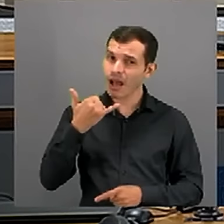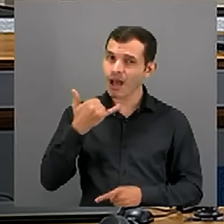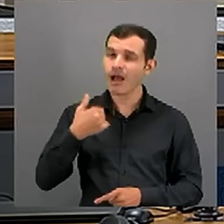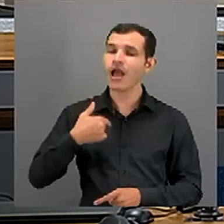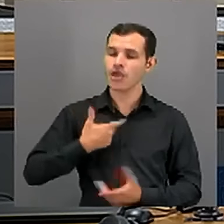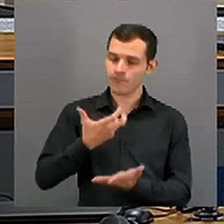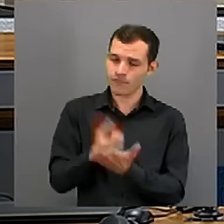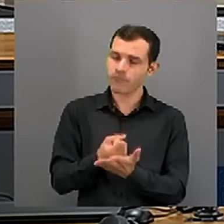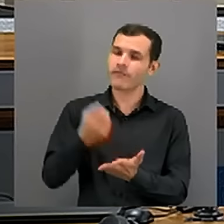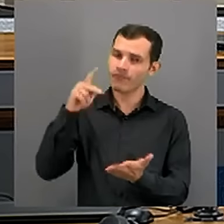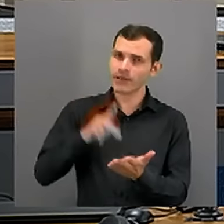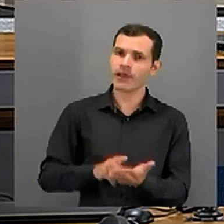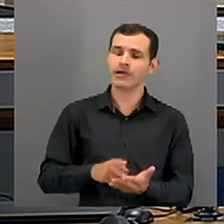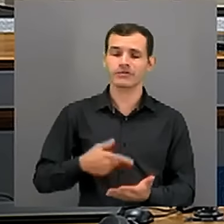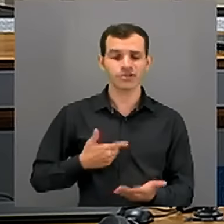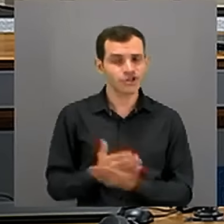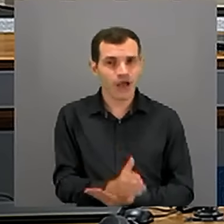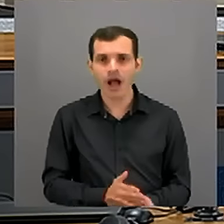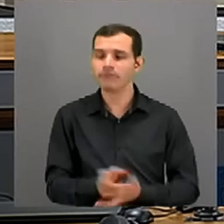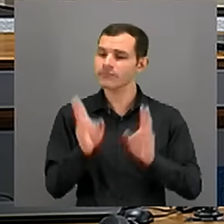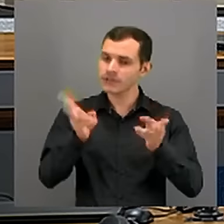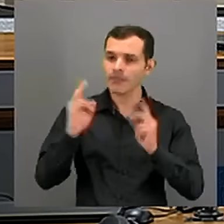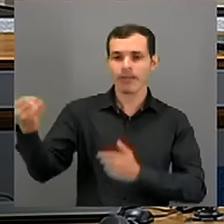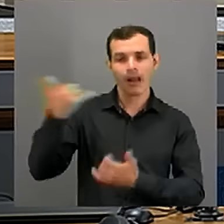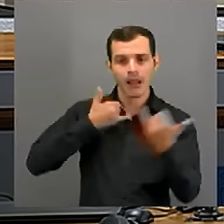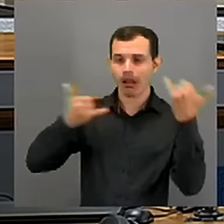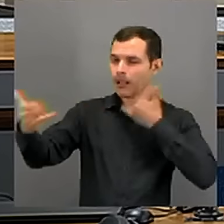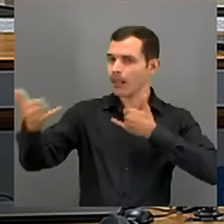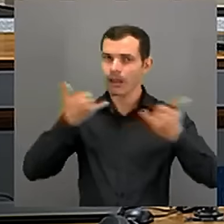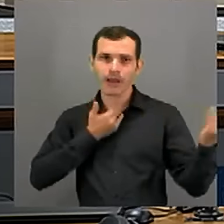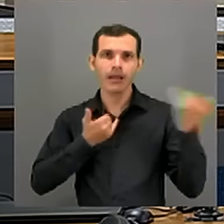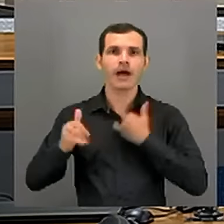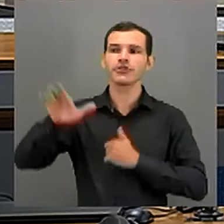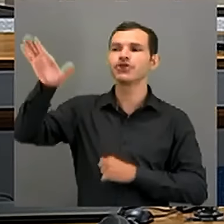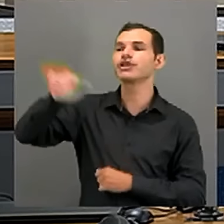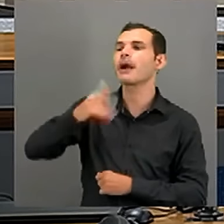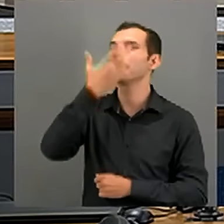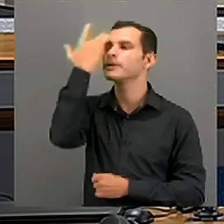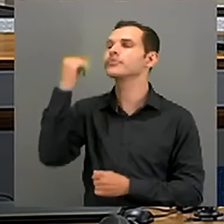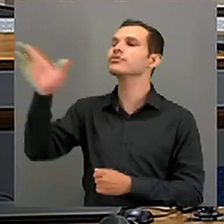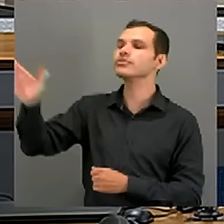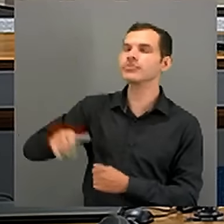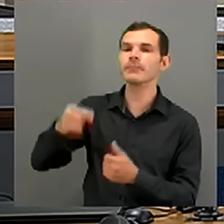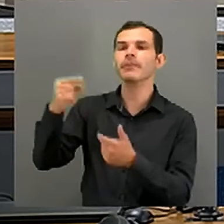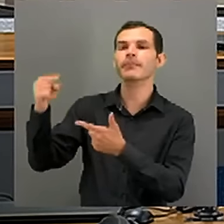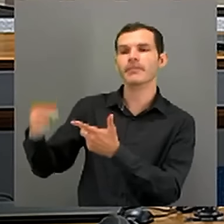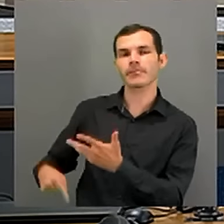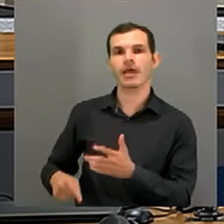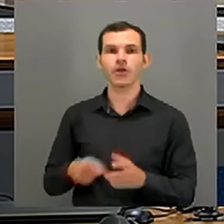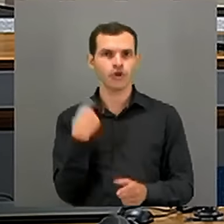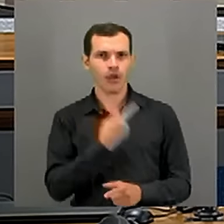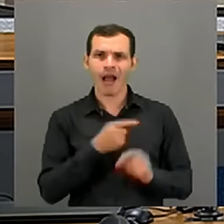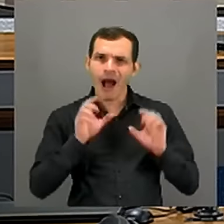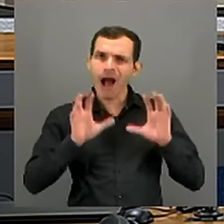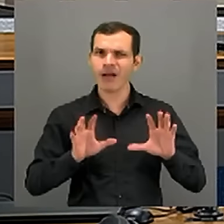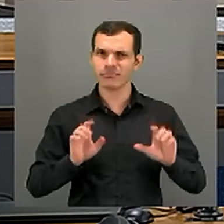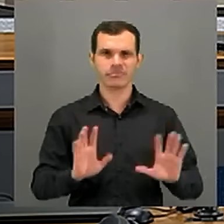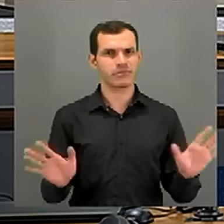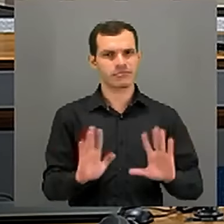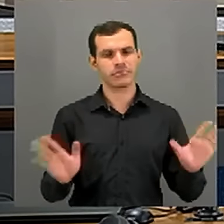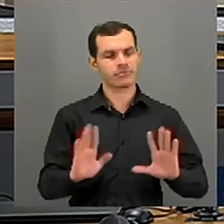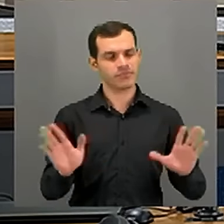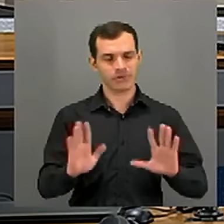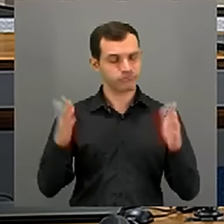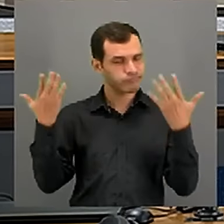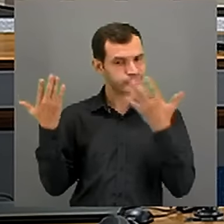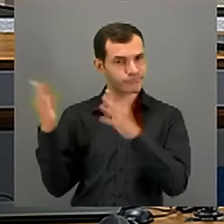cheio toda hora de um telefonema. Ah, não convoca, ah, faz isso, não faz isso. Aqui nós não vamos fazer isso, não. Esquece. Vocês